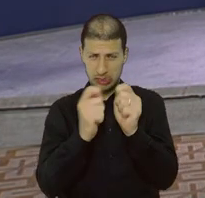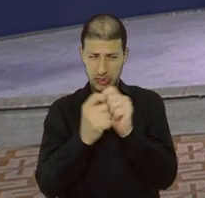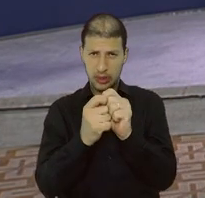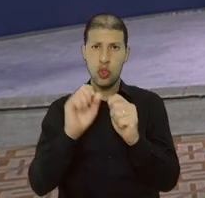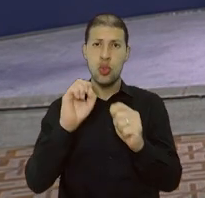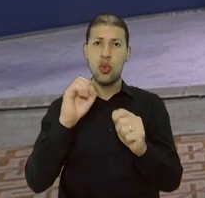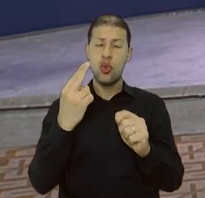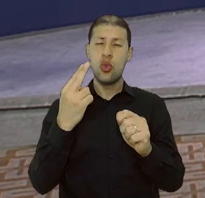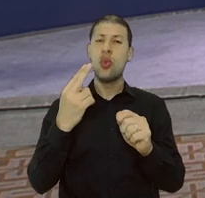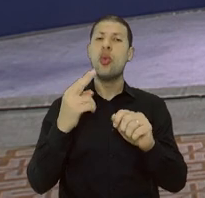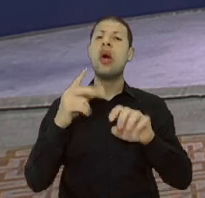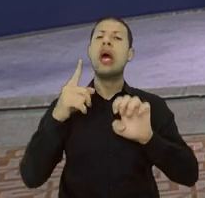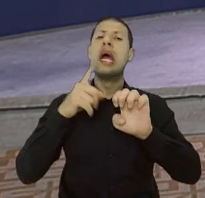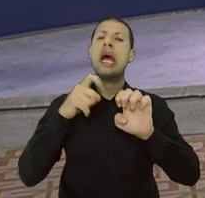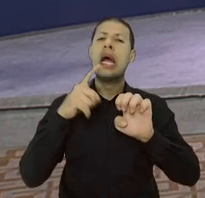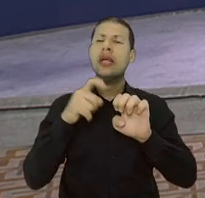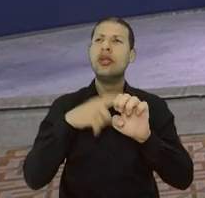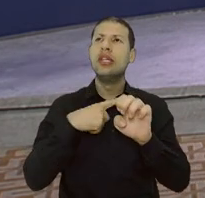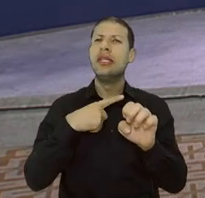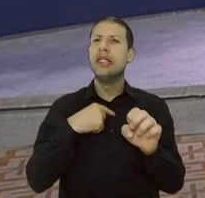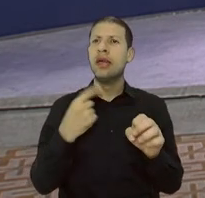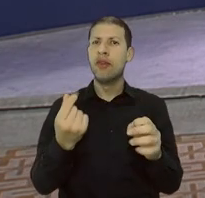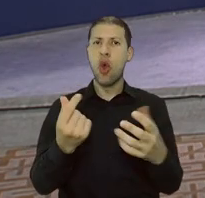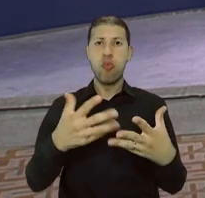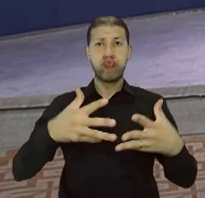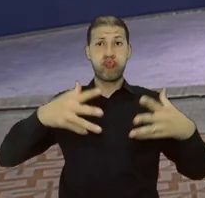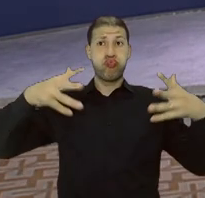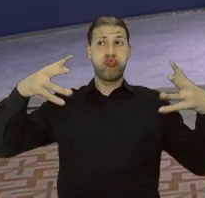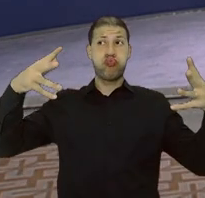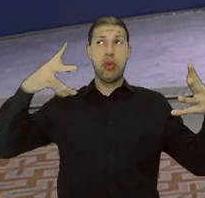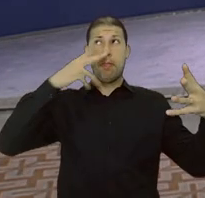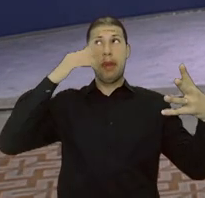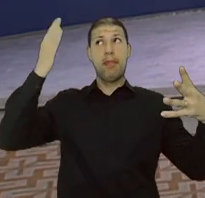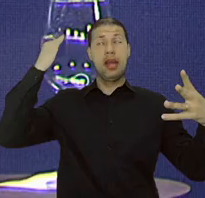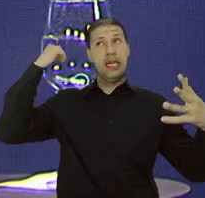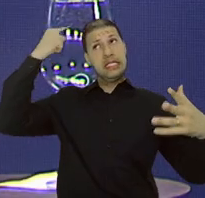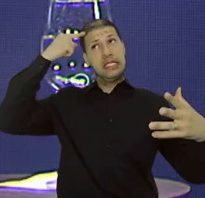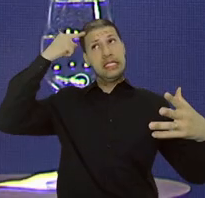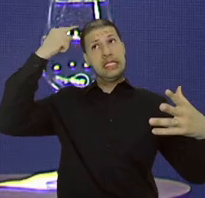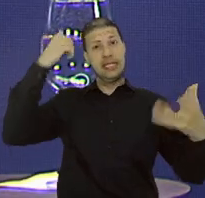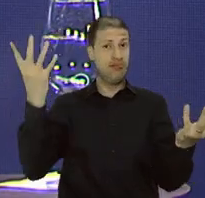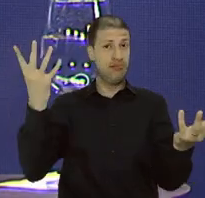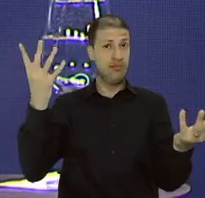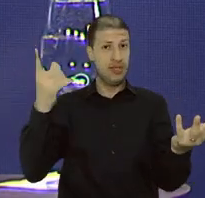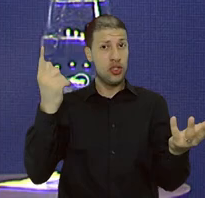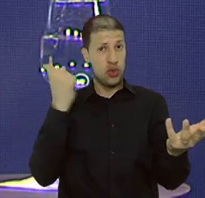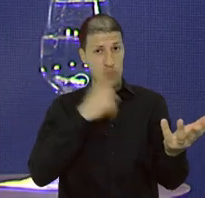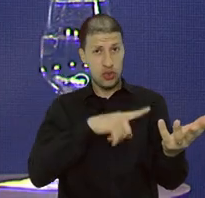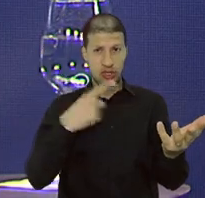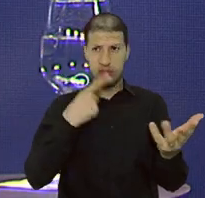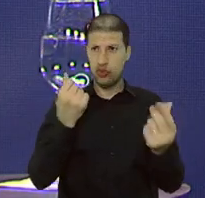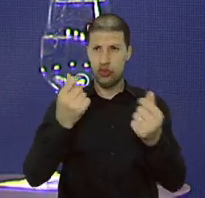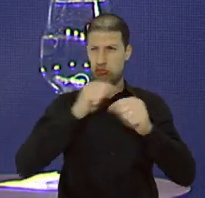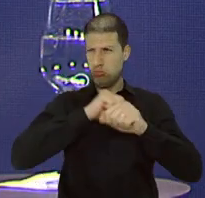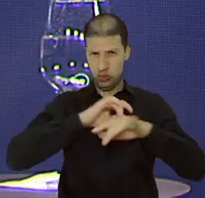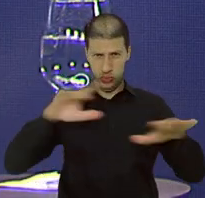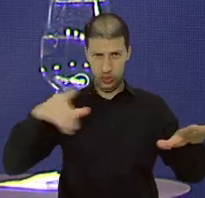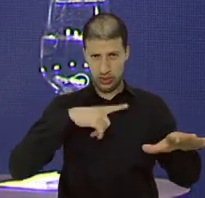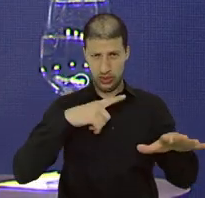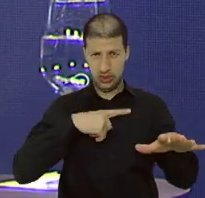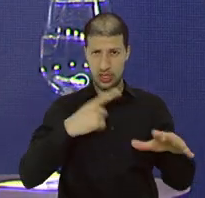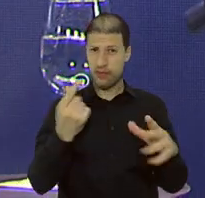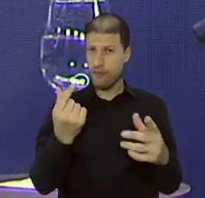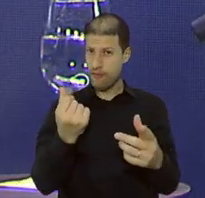velhotion digamos inflados de um passado recente na cabeça vocês têm conseguido depois já